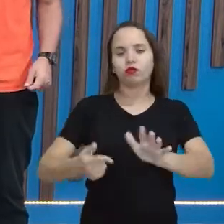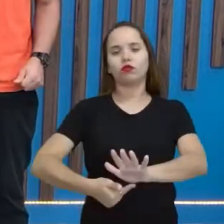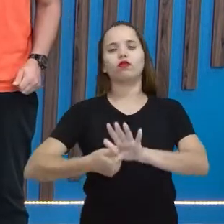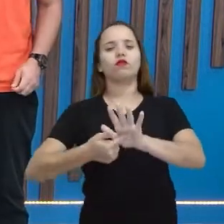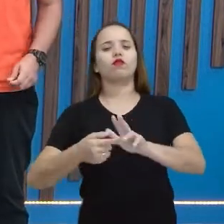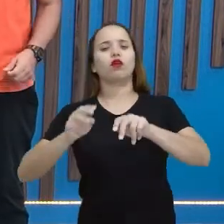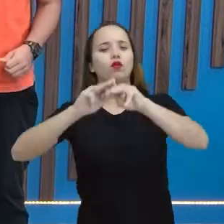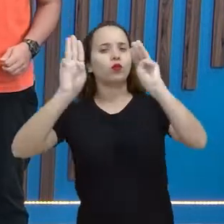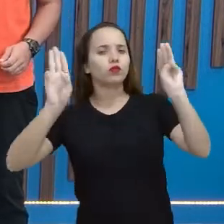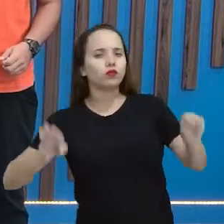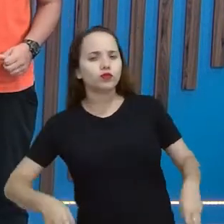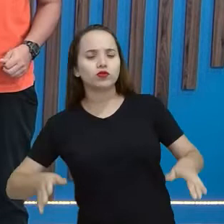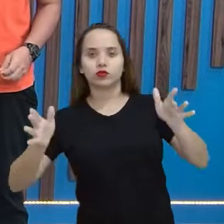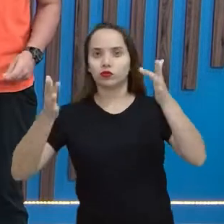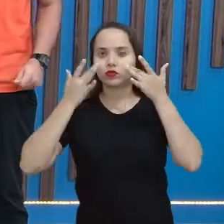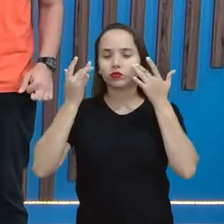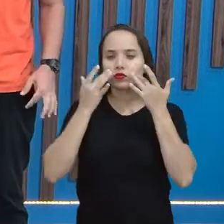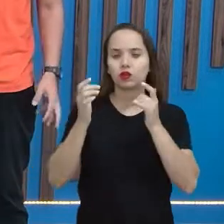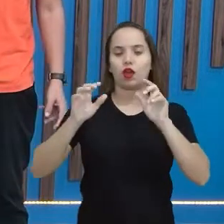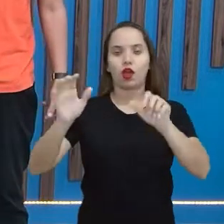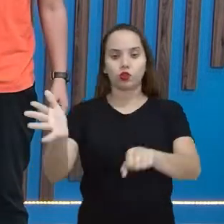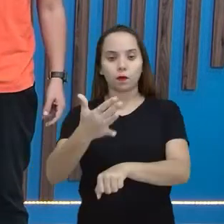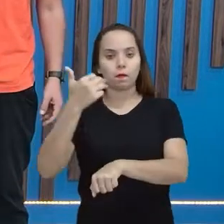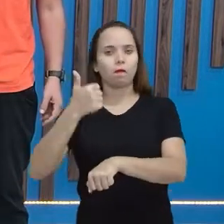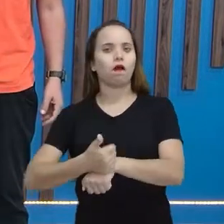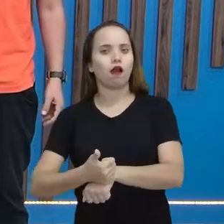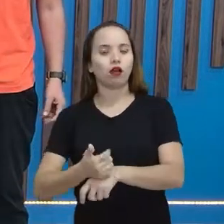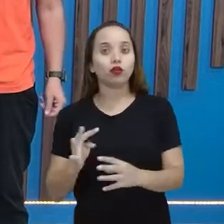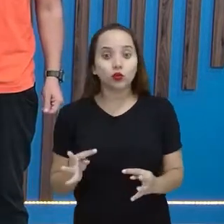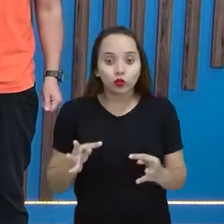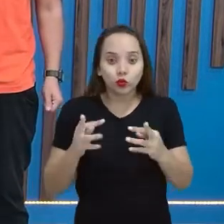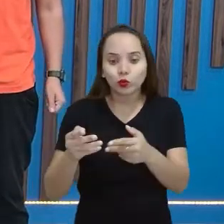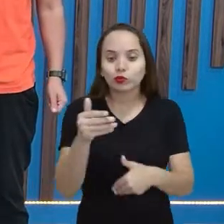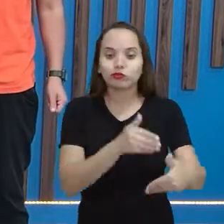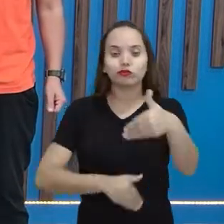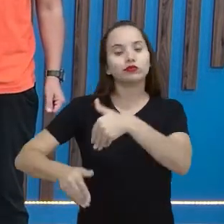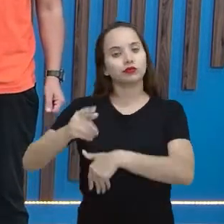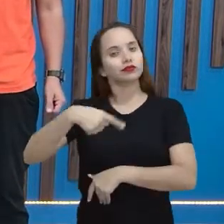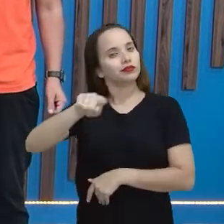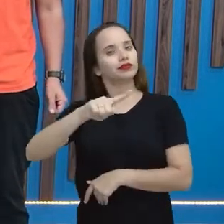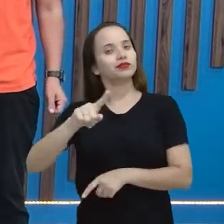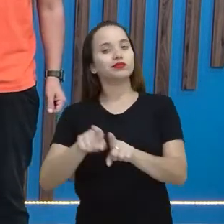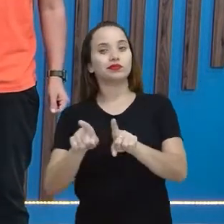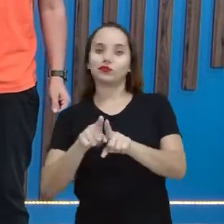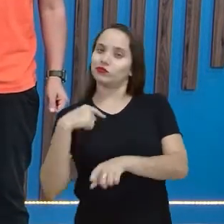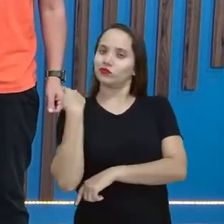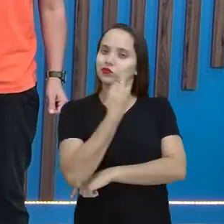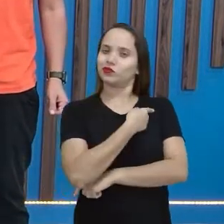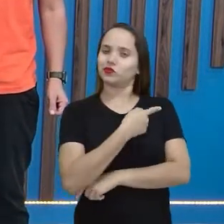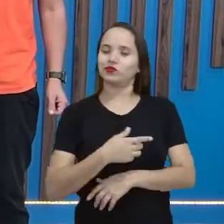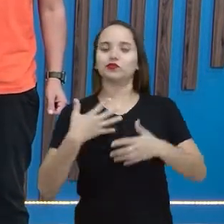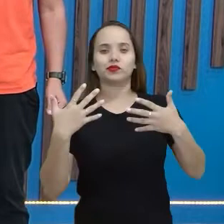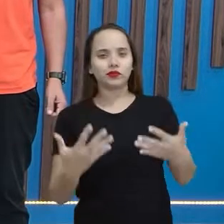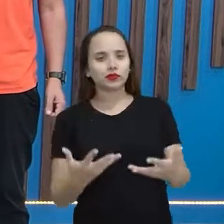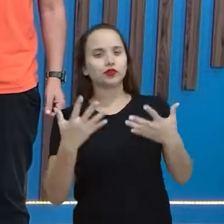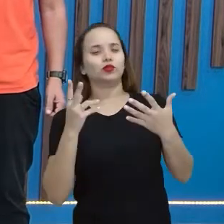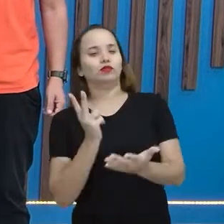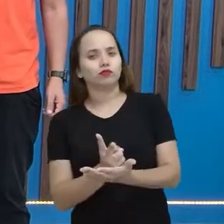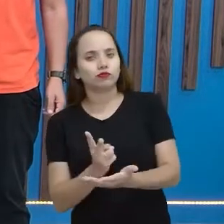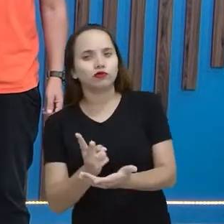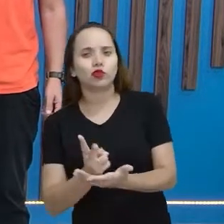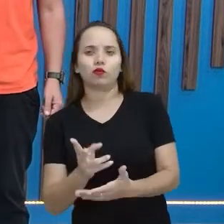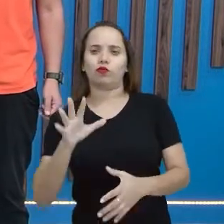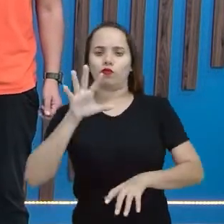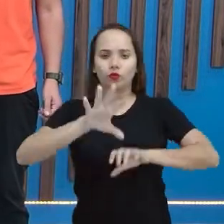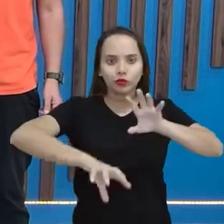museu, um teatro, um parque, tudo isso pertence a vocês, pertence a gente. Então vamos cada vez mais se apropriar